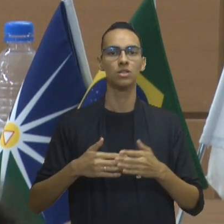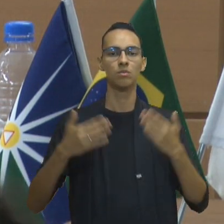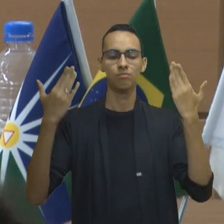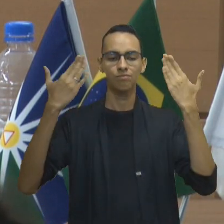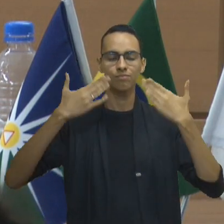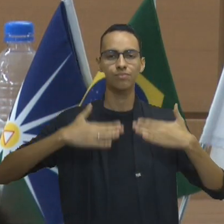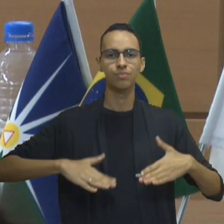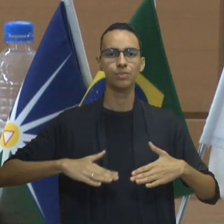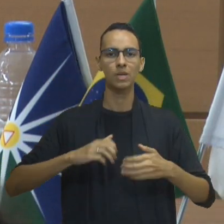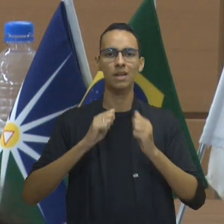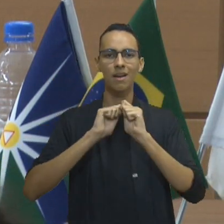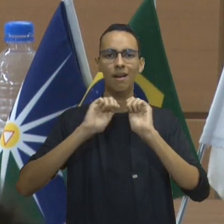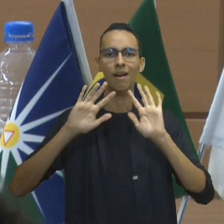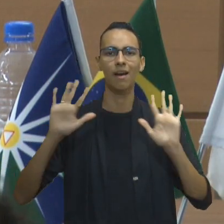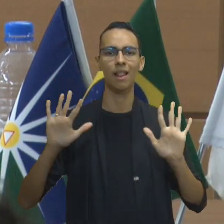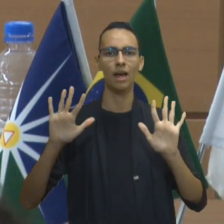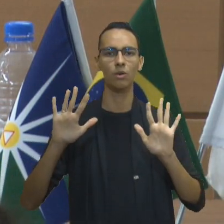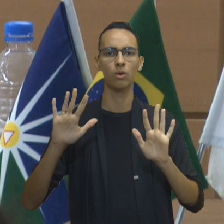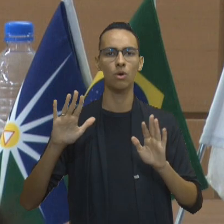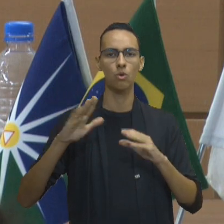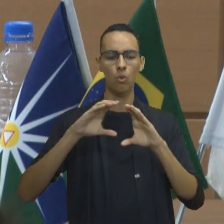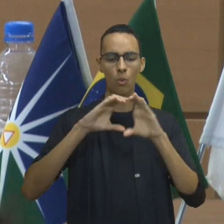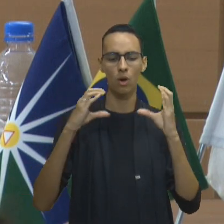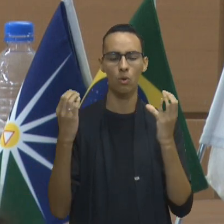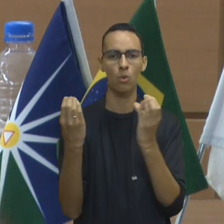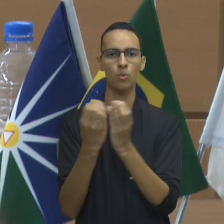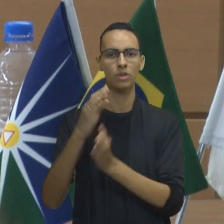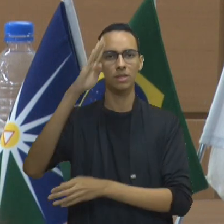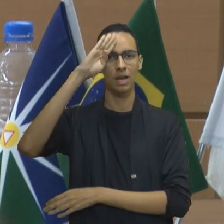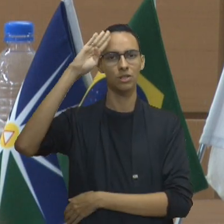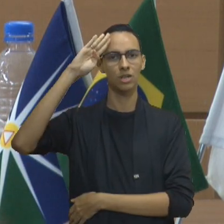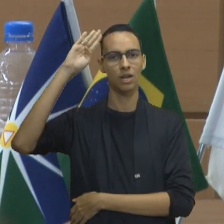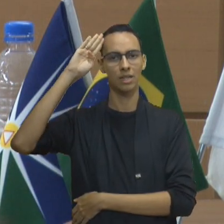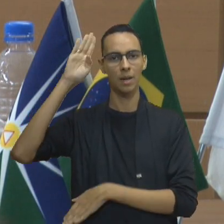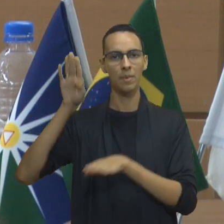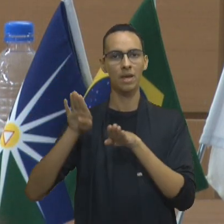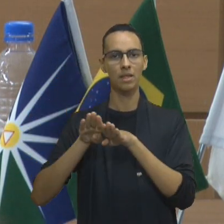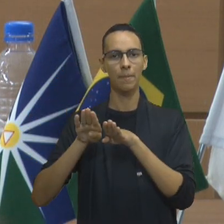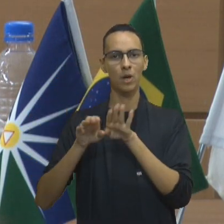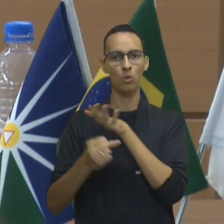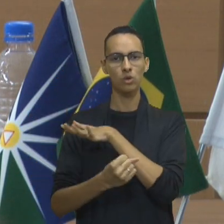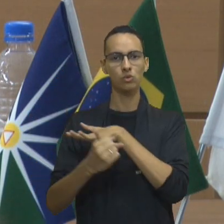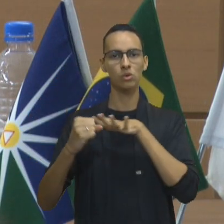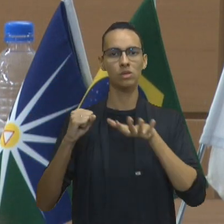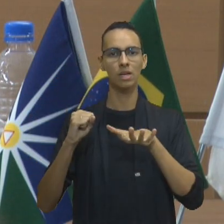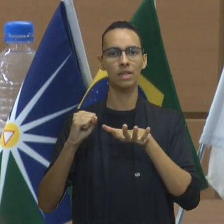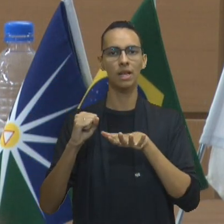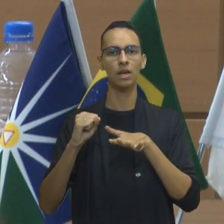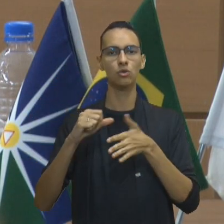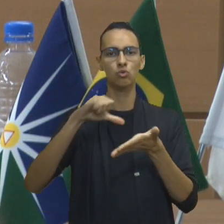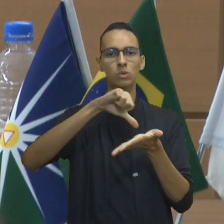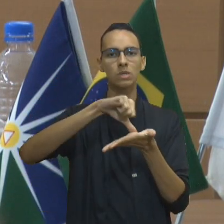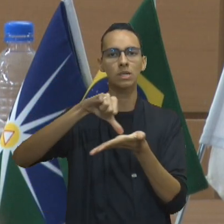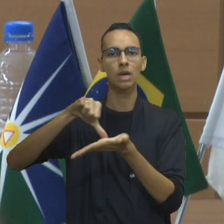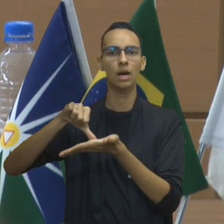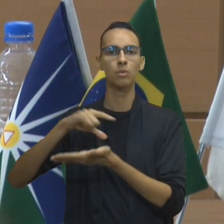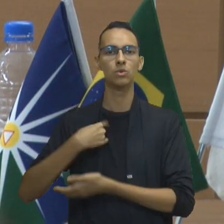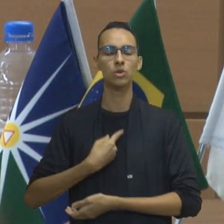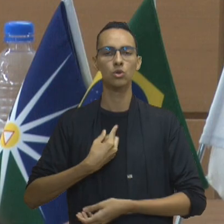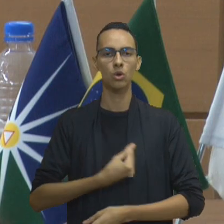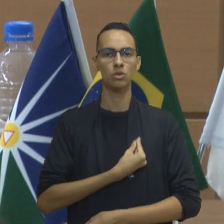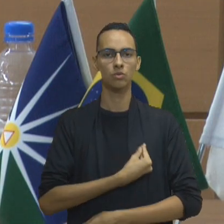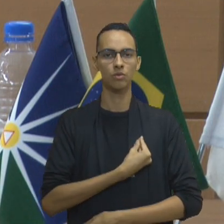comunidade acadêmica e com a sociedade das cidades onde estamos presentes. Temos